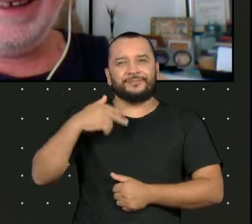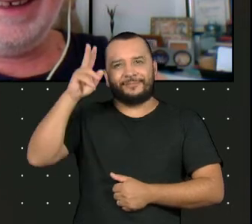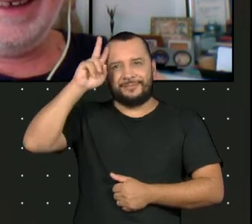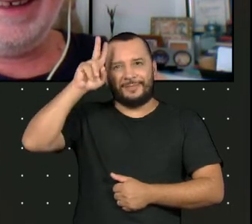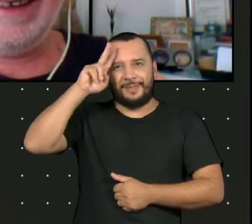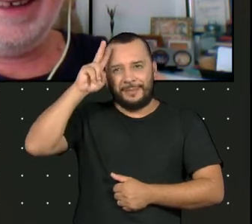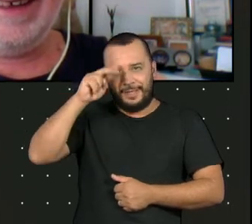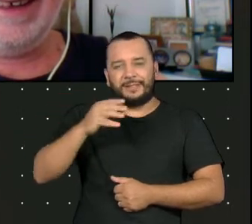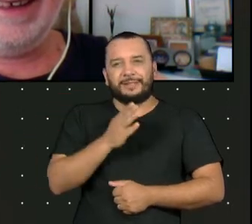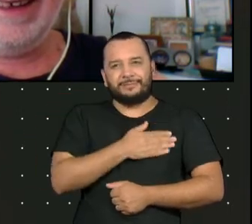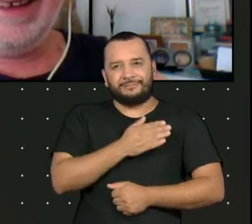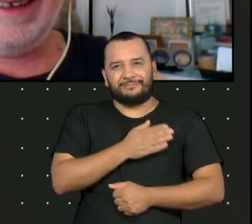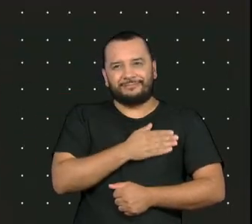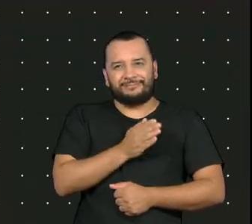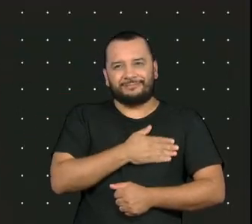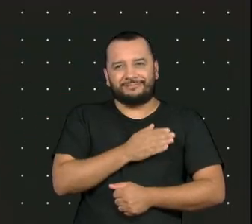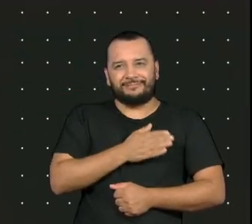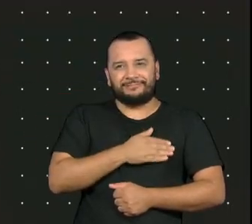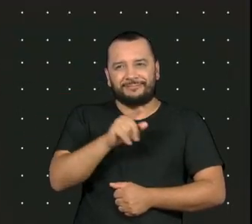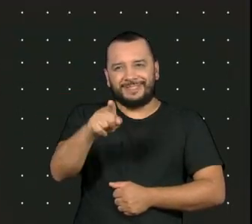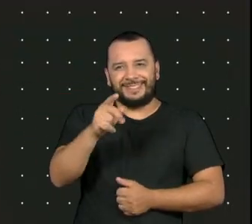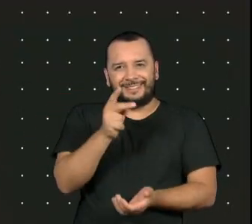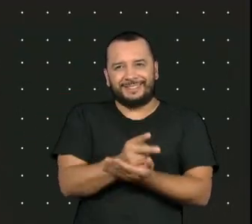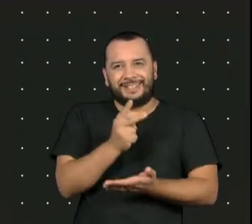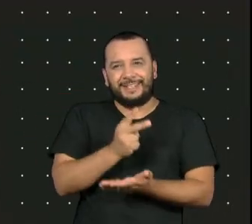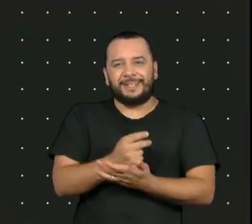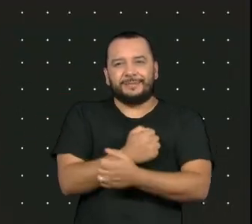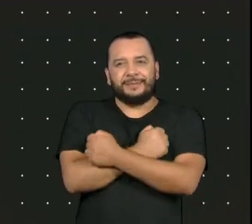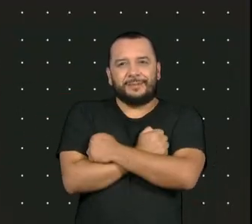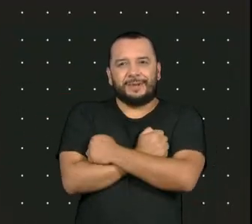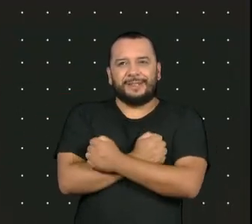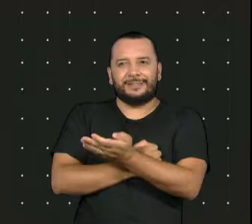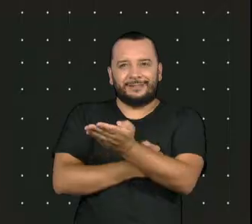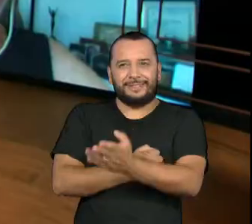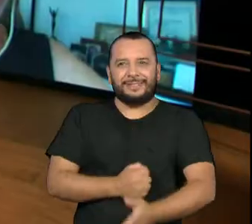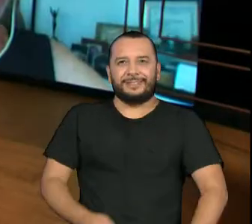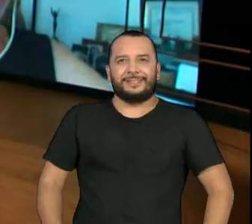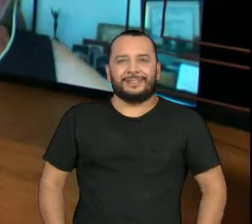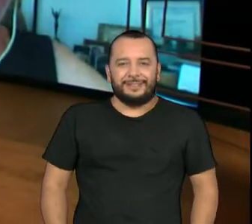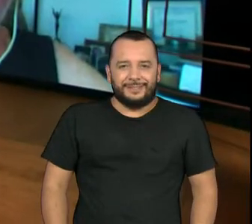no coração sempre. Um grande abraço.